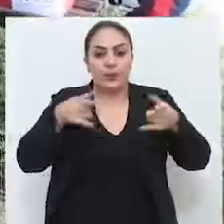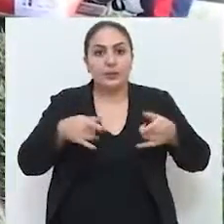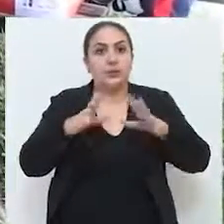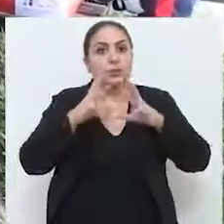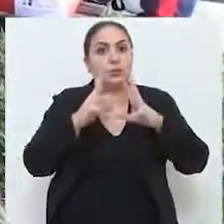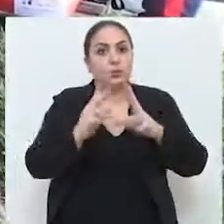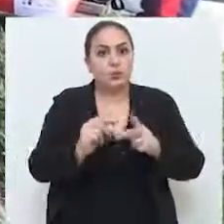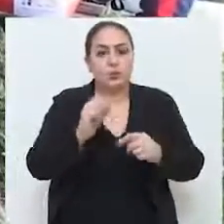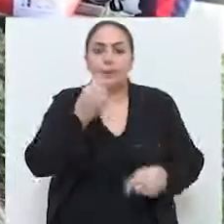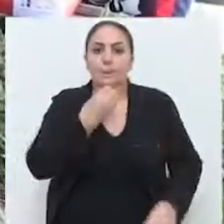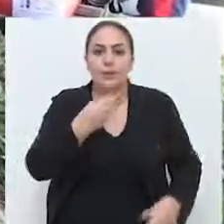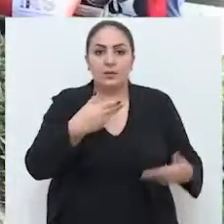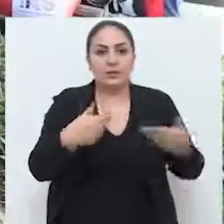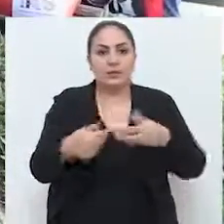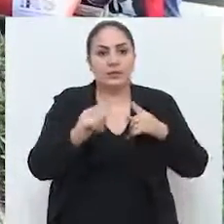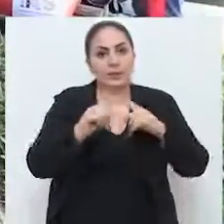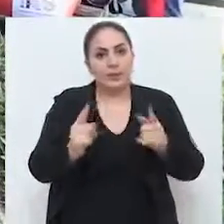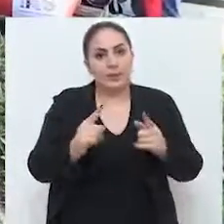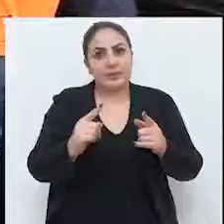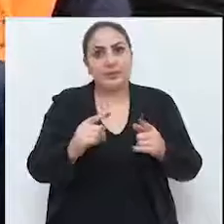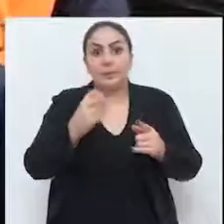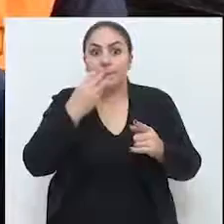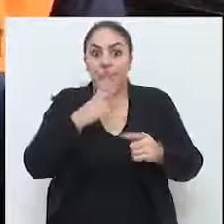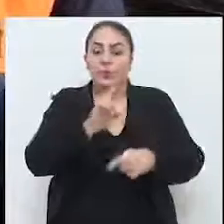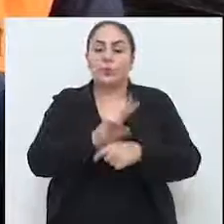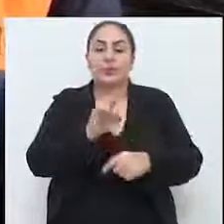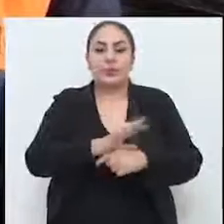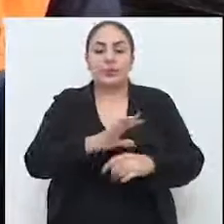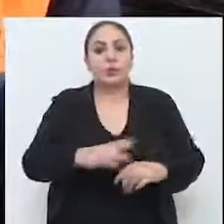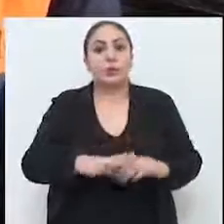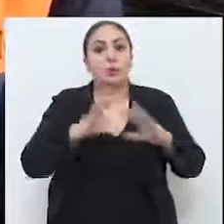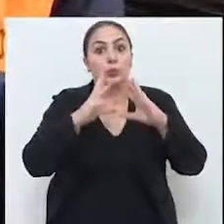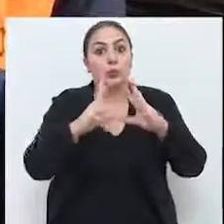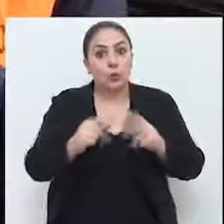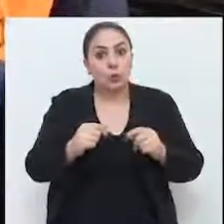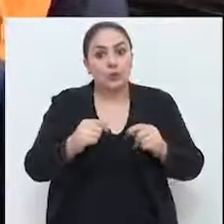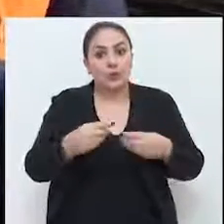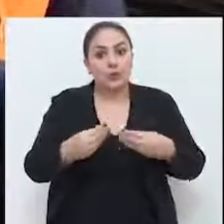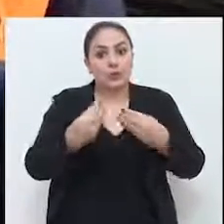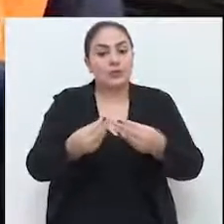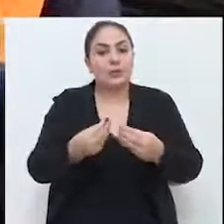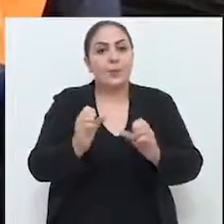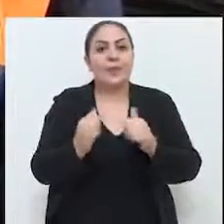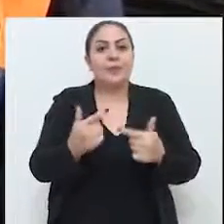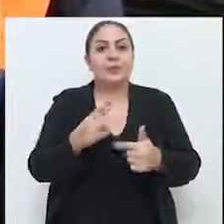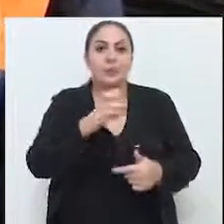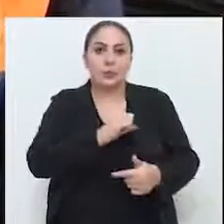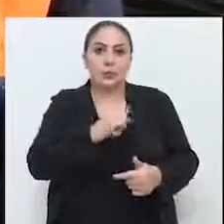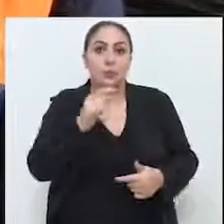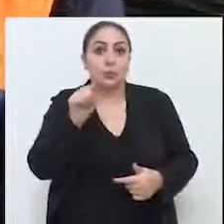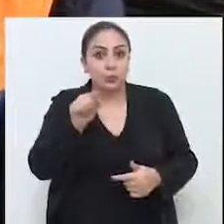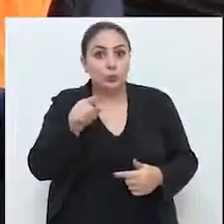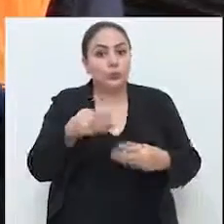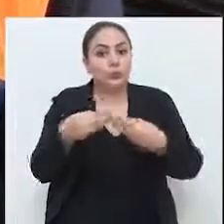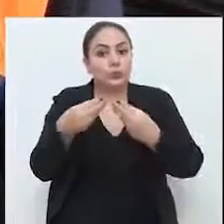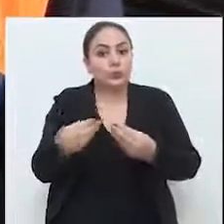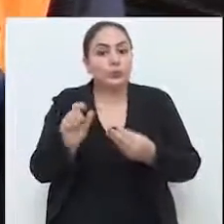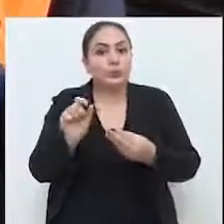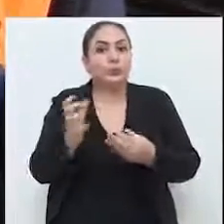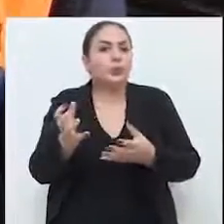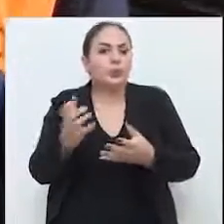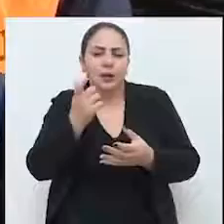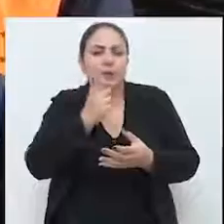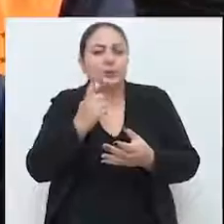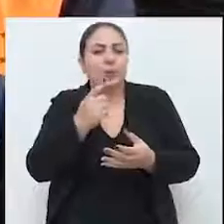doações são bem-vindas, desde que em bom estado. Toda doação ela é um ato de amor, né? Então você doa aquilo que você gostaria de